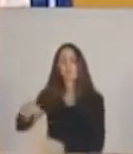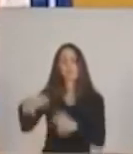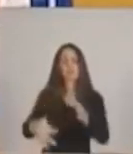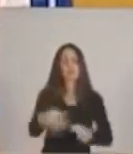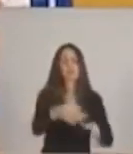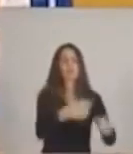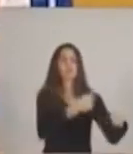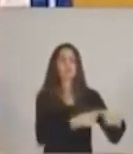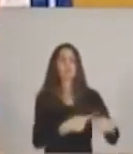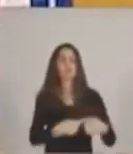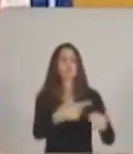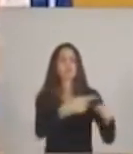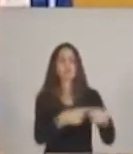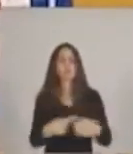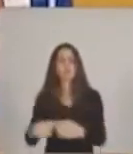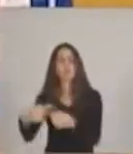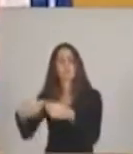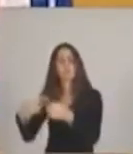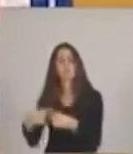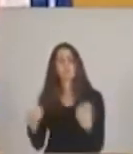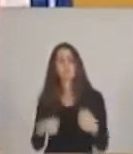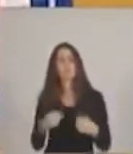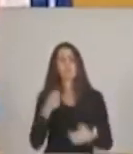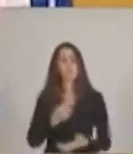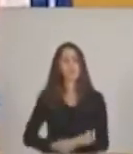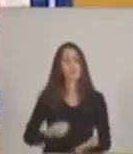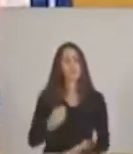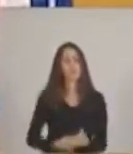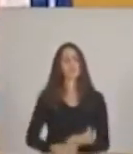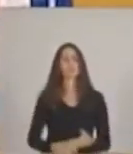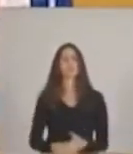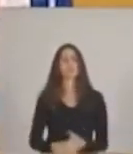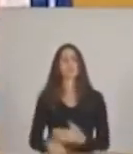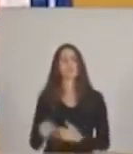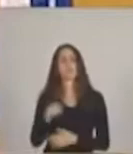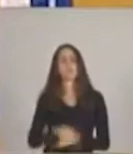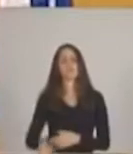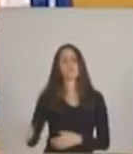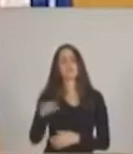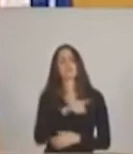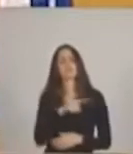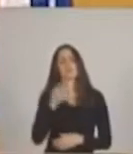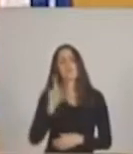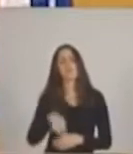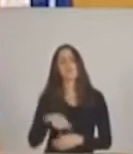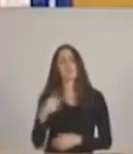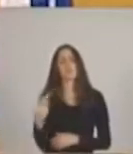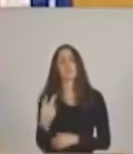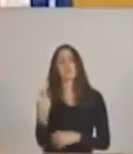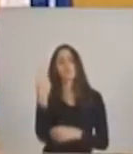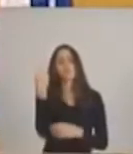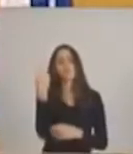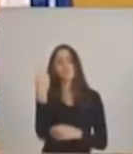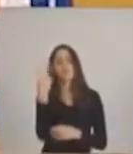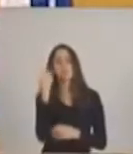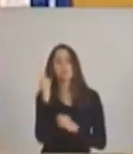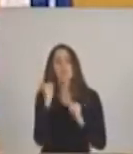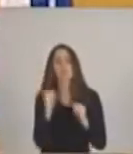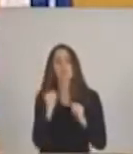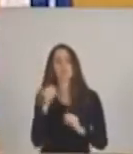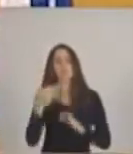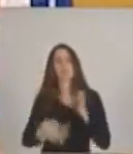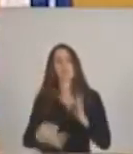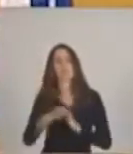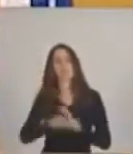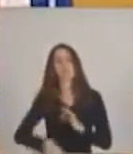municípios e quanto que essa população luta e prima por ela. Isso é uma valorização do Poder Judiciário de